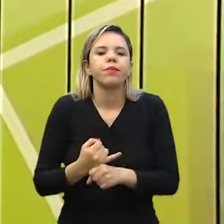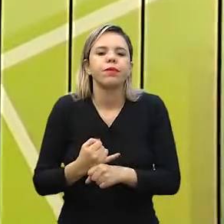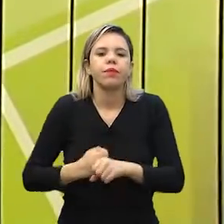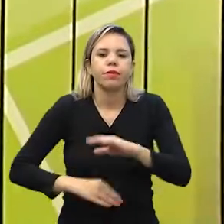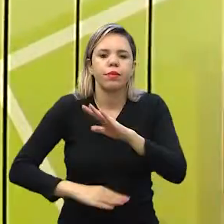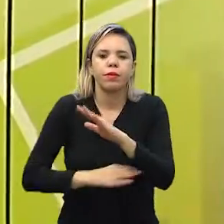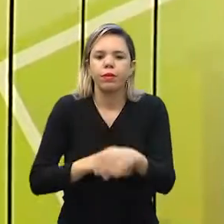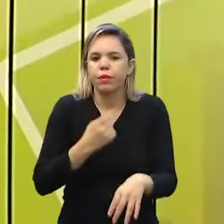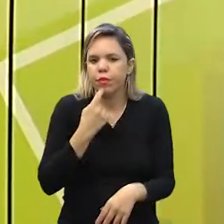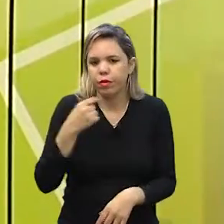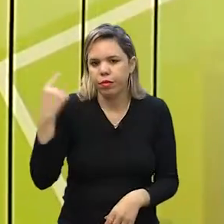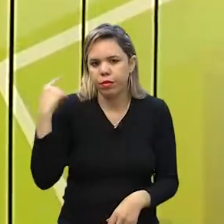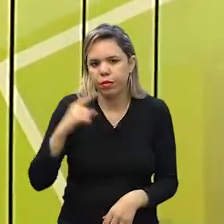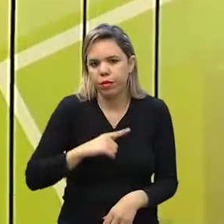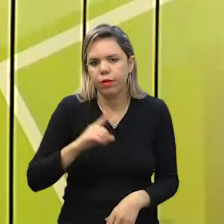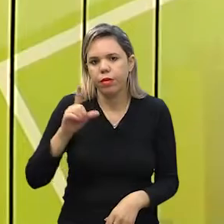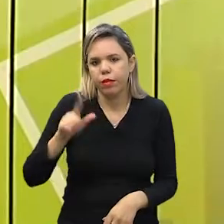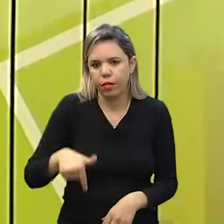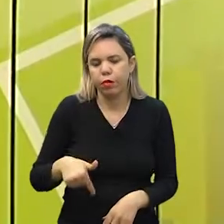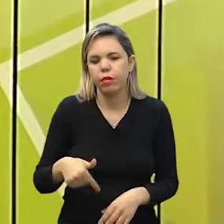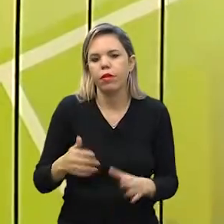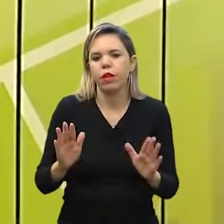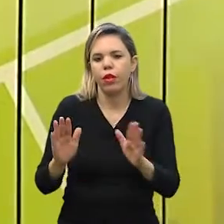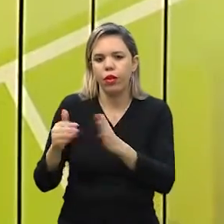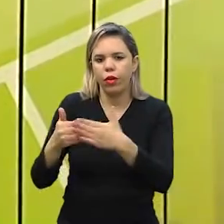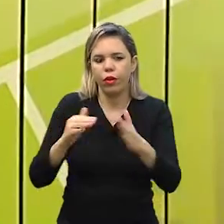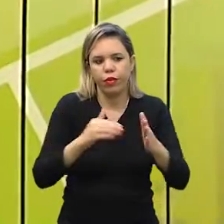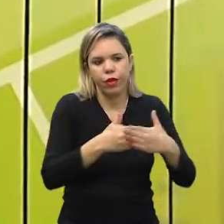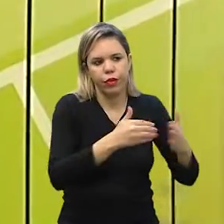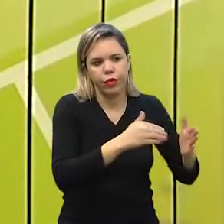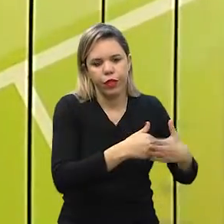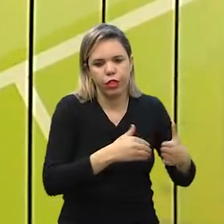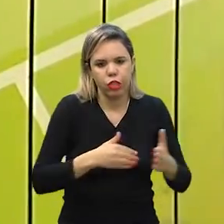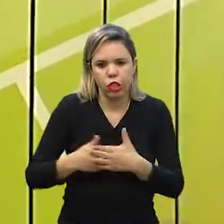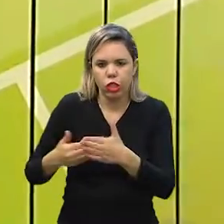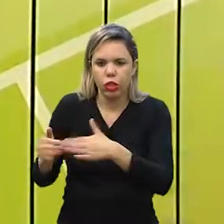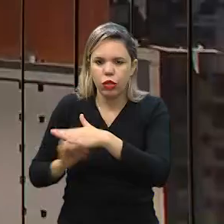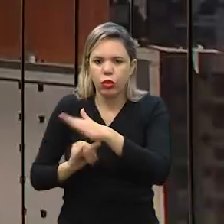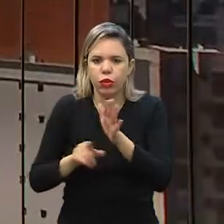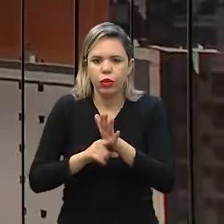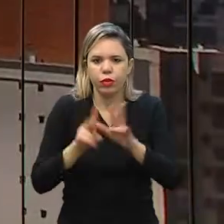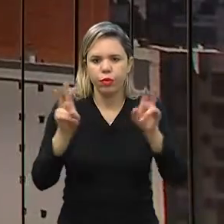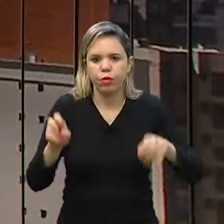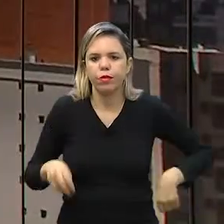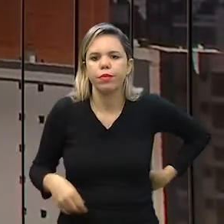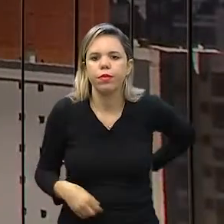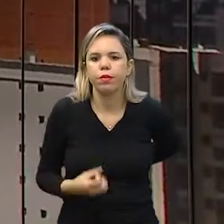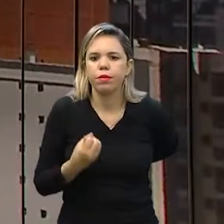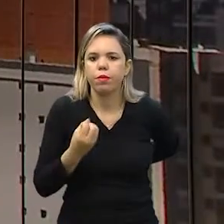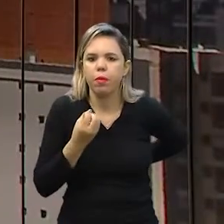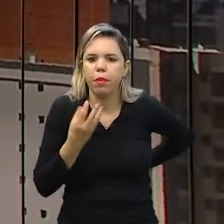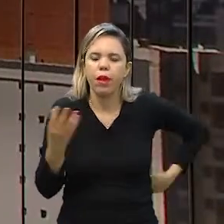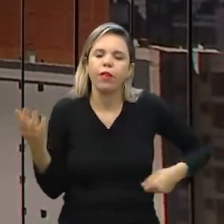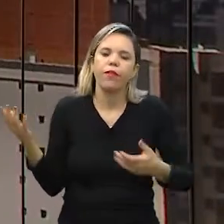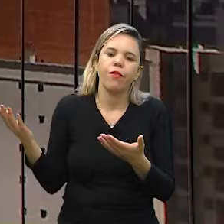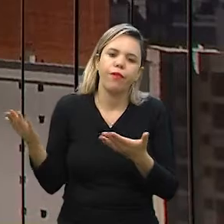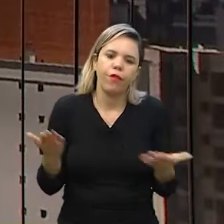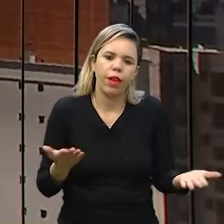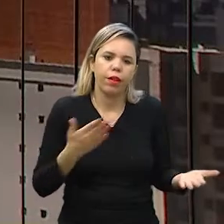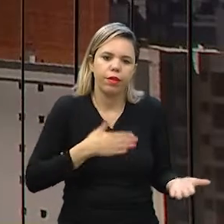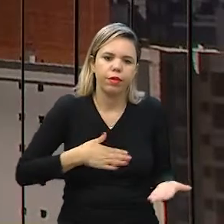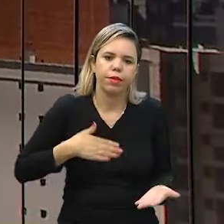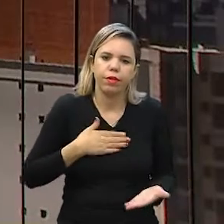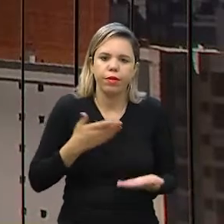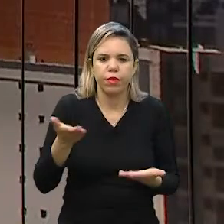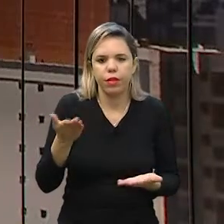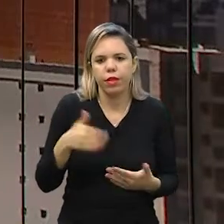de Campinas, que teve esse desmonte dos institutos de pesquisa como tema. Doutora, seja bem-vinda, é um